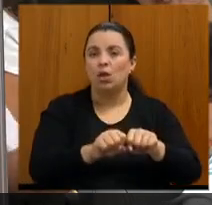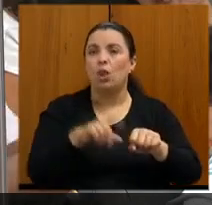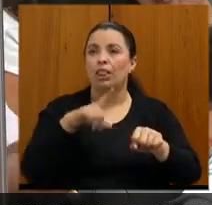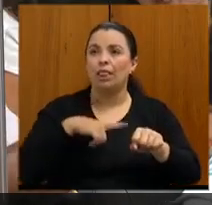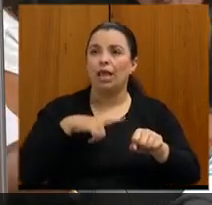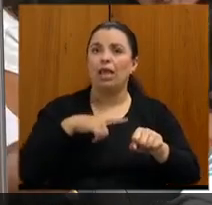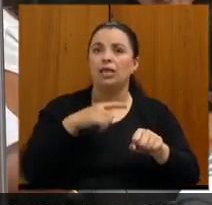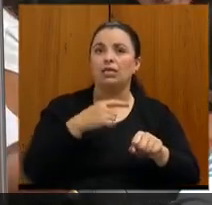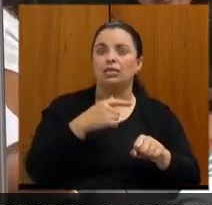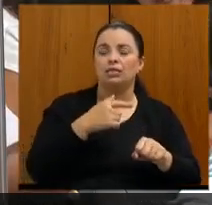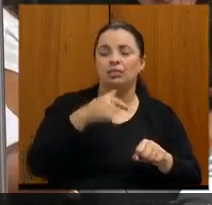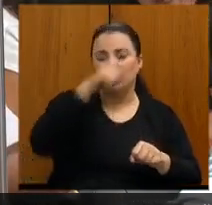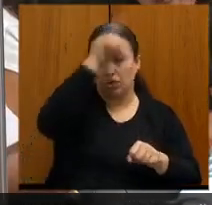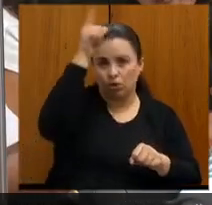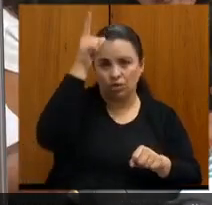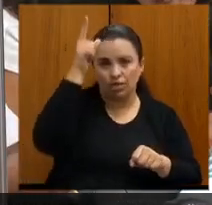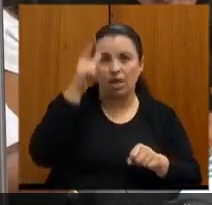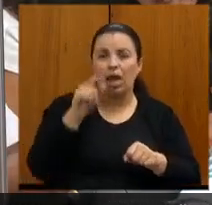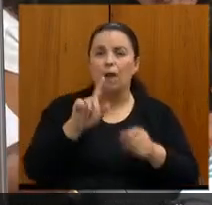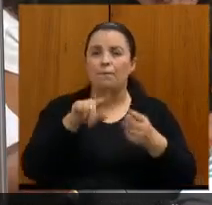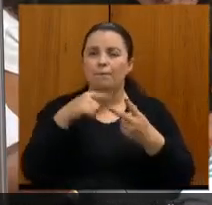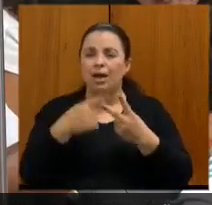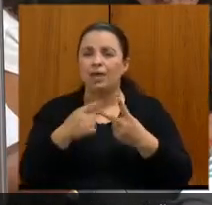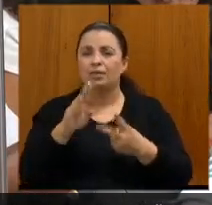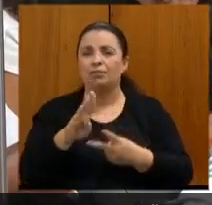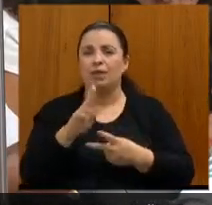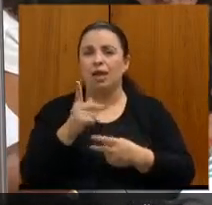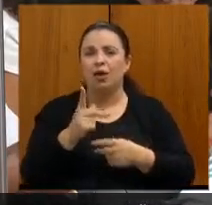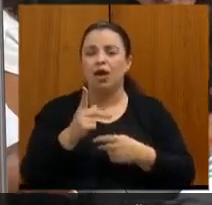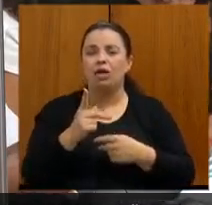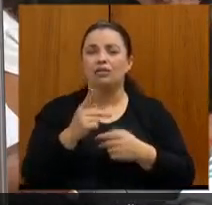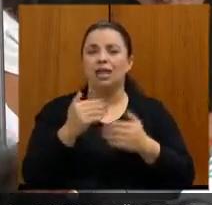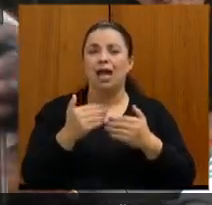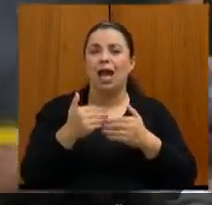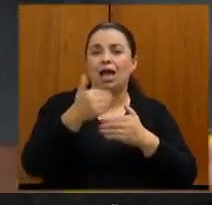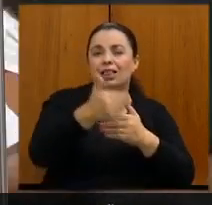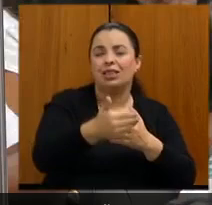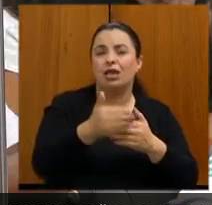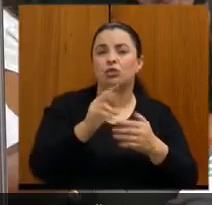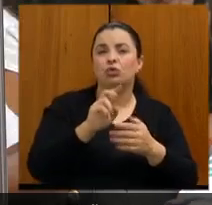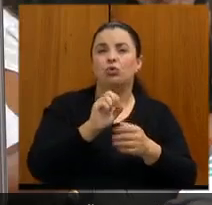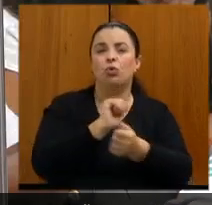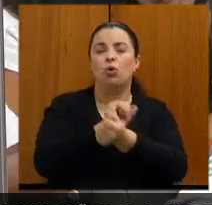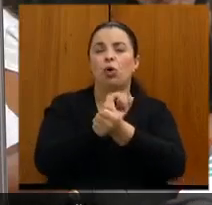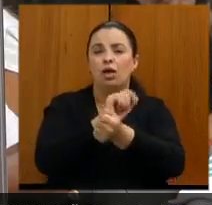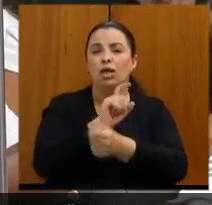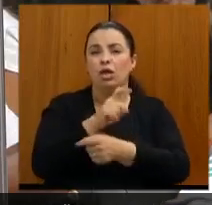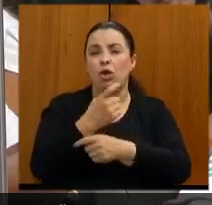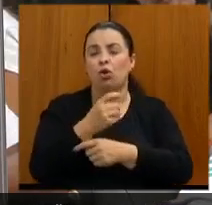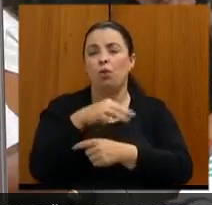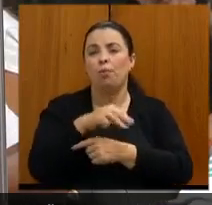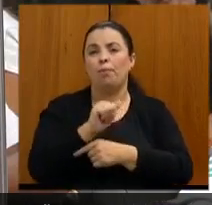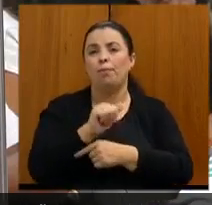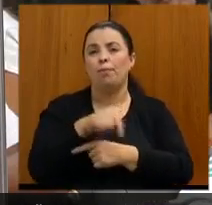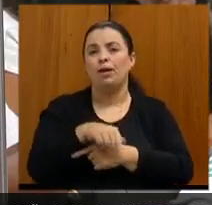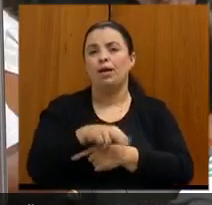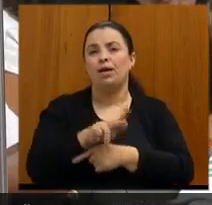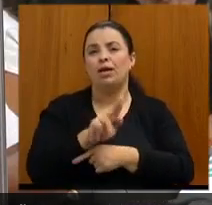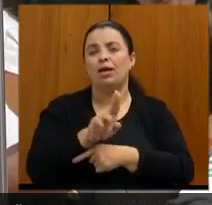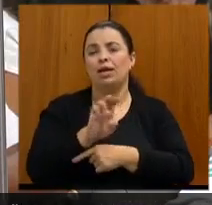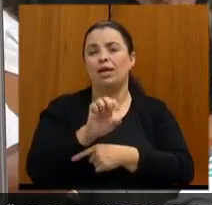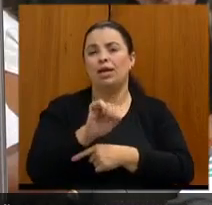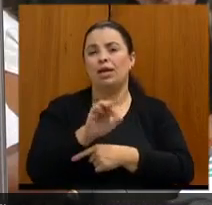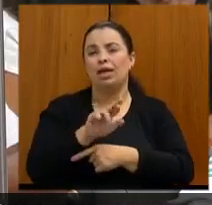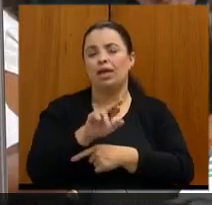Luzia considerável uma parte de trás do Quilombo de mangueiras né da tem isso ainda né